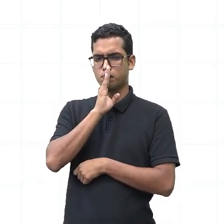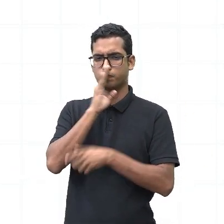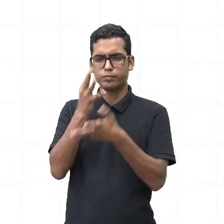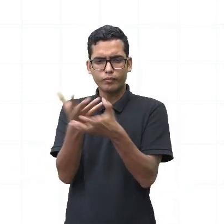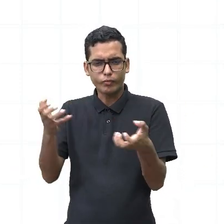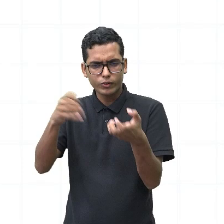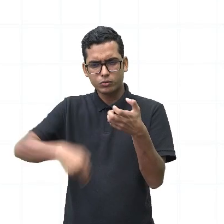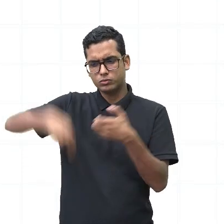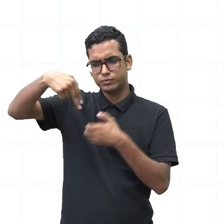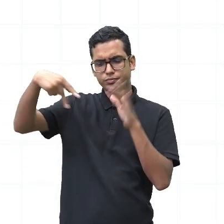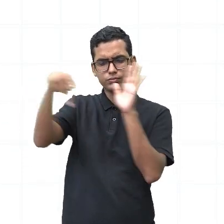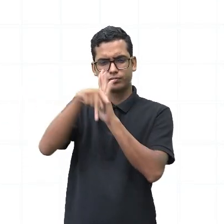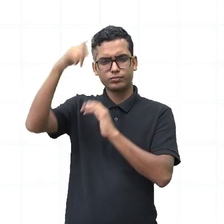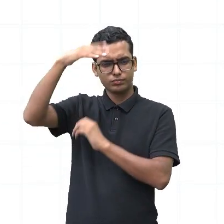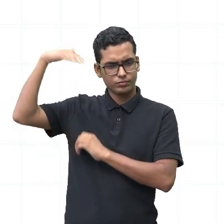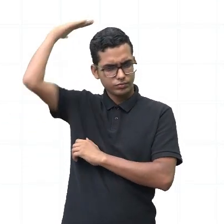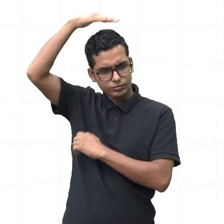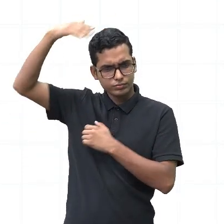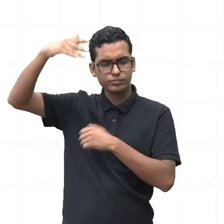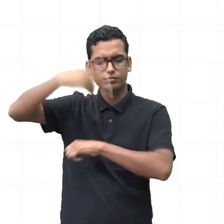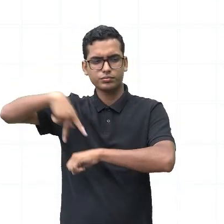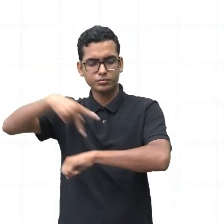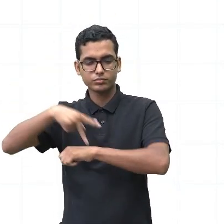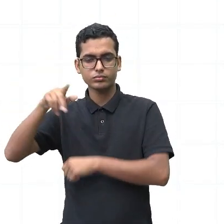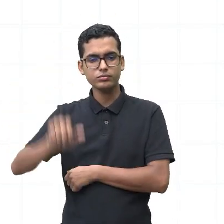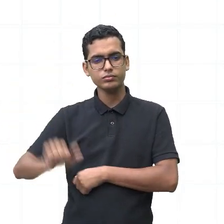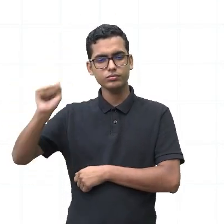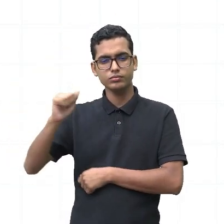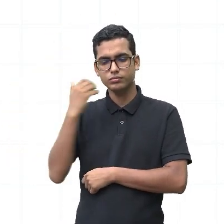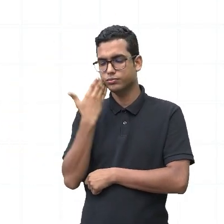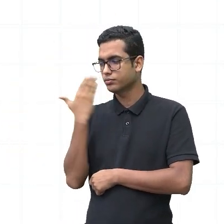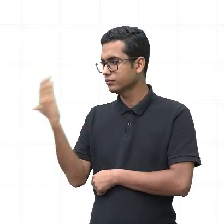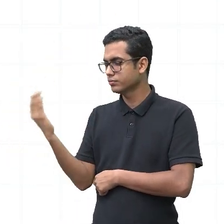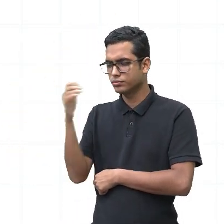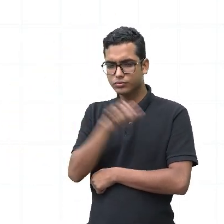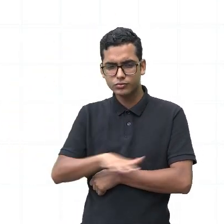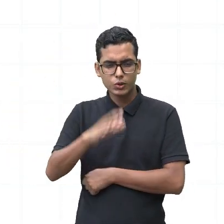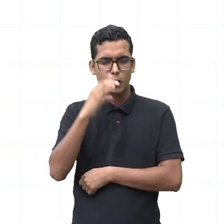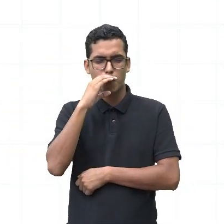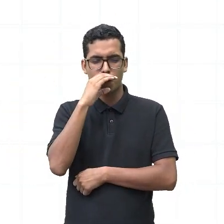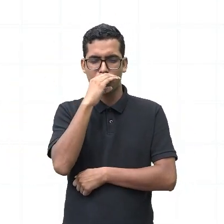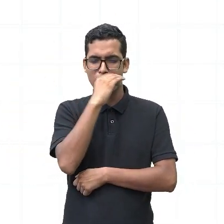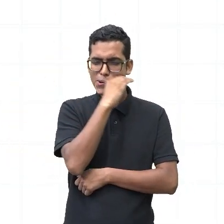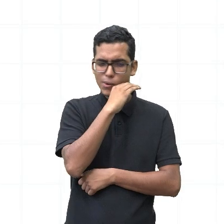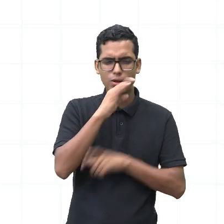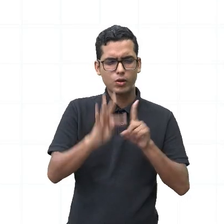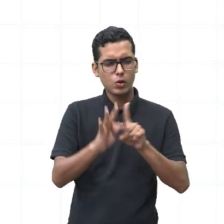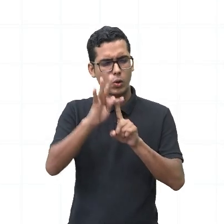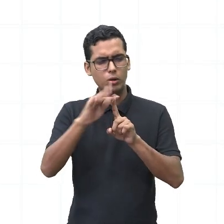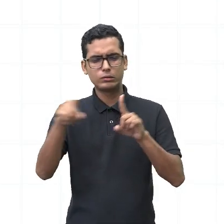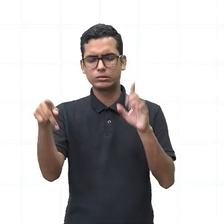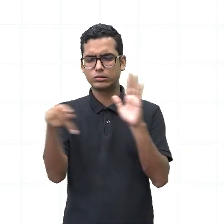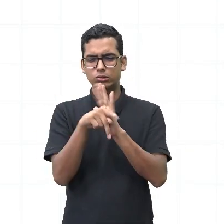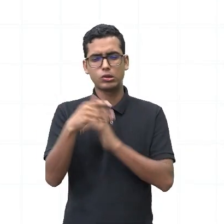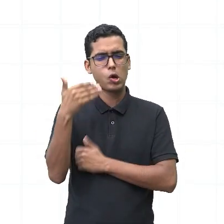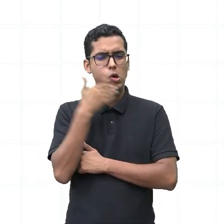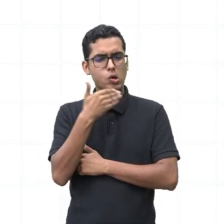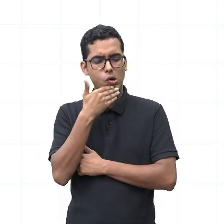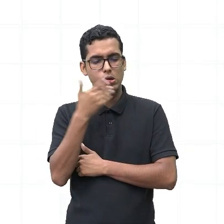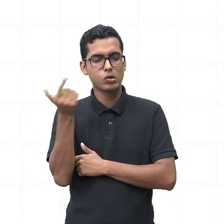silêncio é uma área onde as ondas de calor e temperaturas extremas causam falhas nos dispositivos eletrônicos. Vejam a